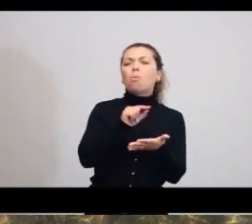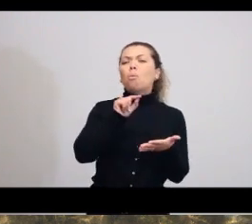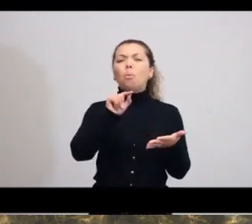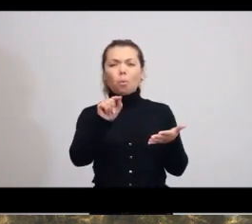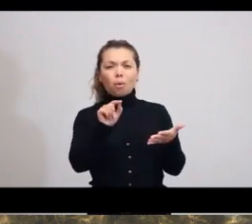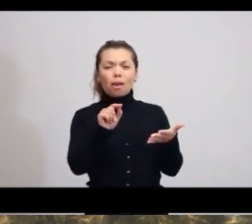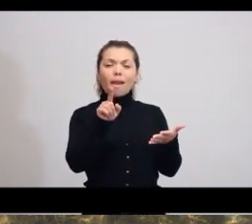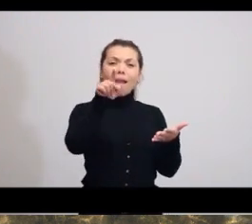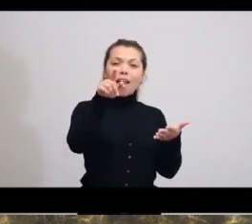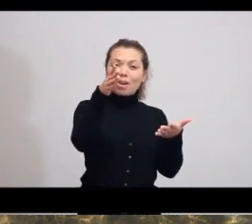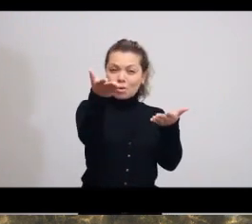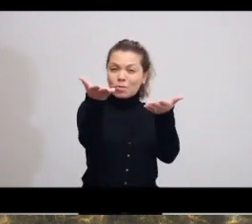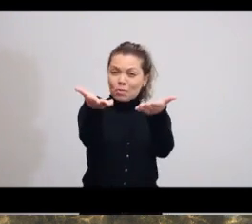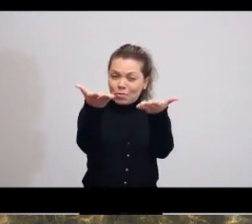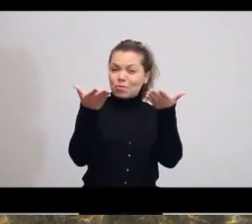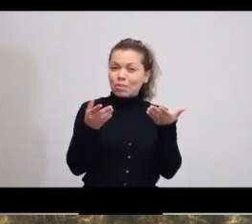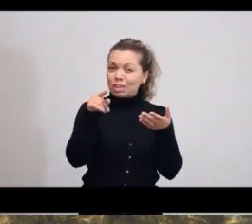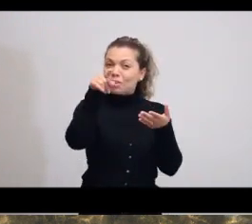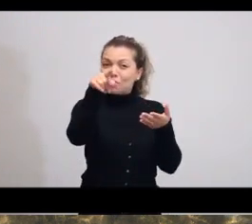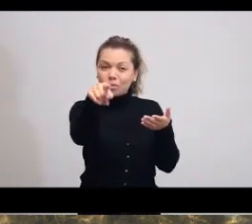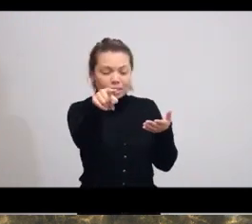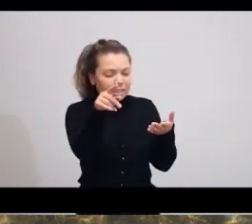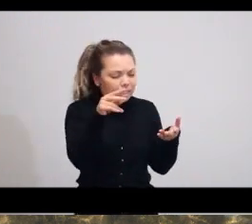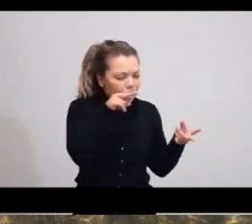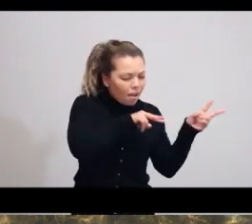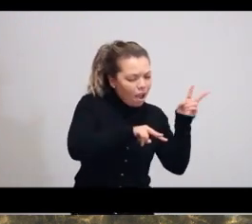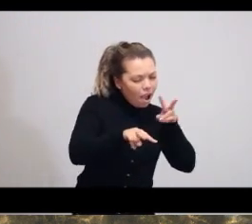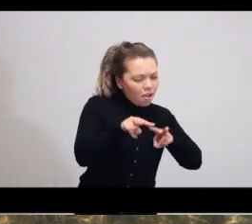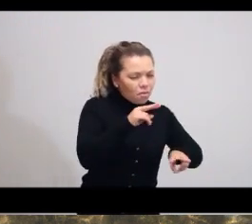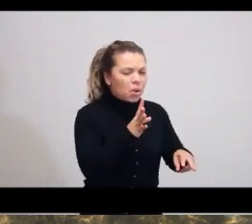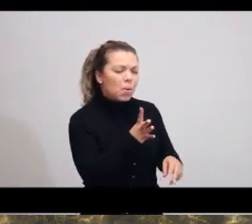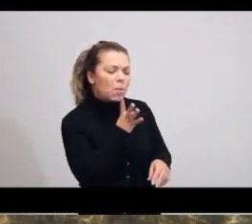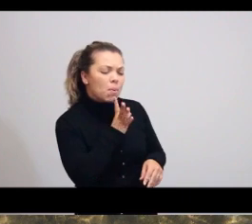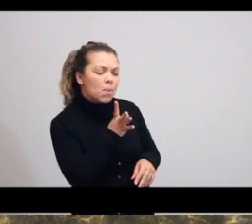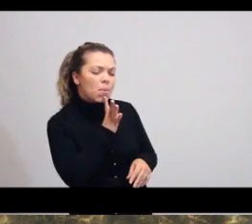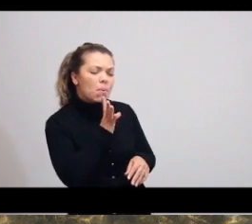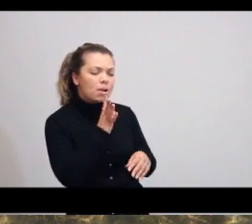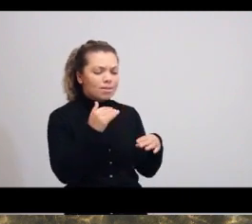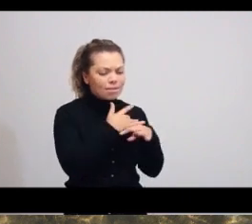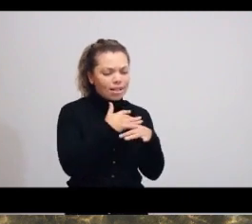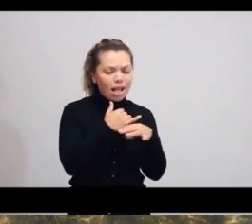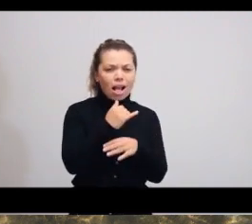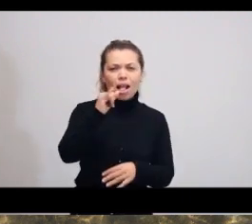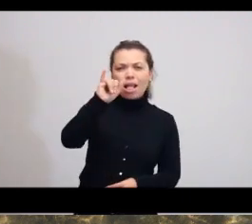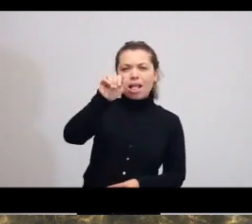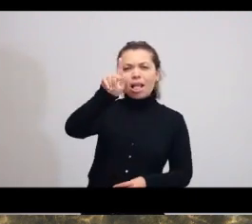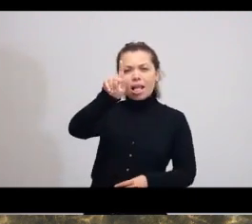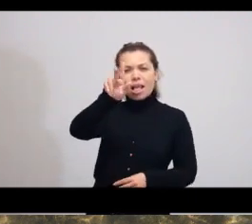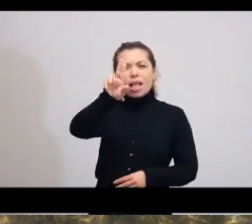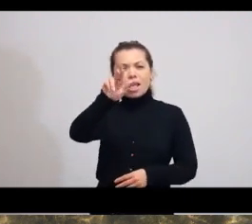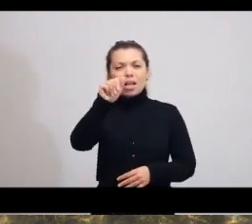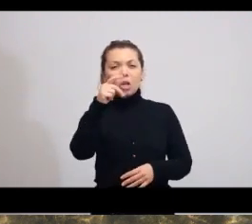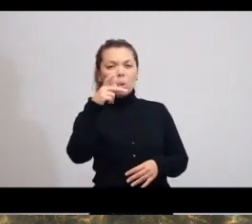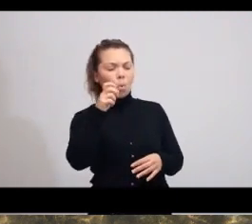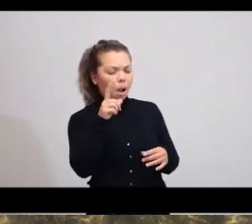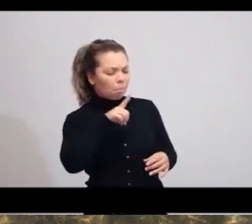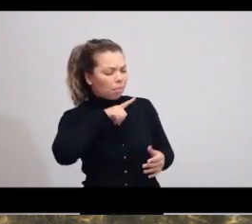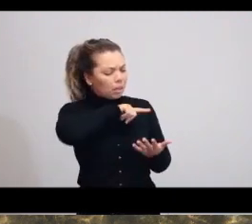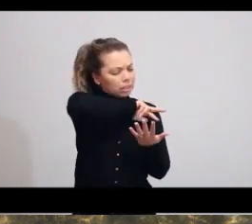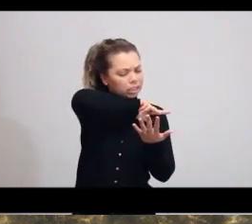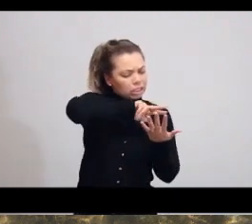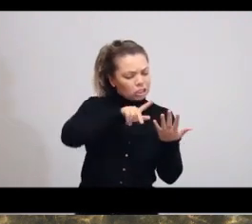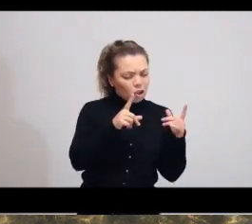Iguape, é importante apontar alguns tópicos da história recente da região em que a cidade está incrustada, dado o impacto